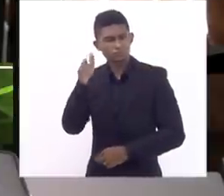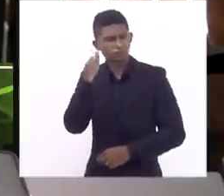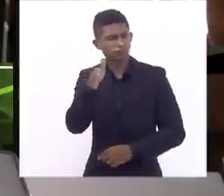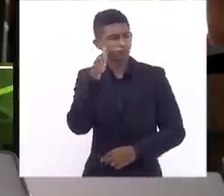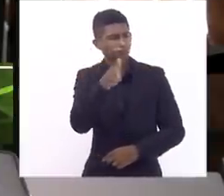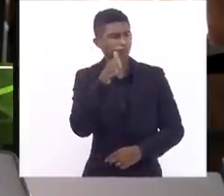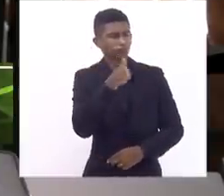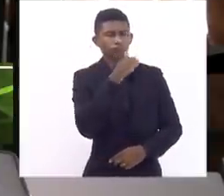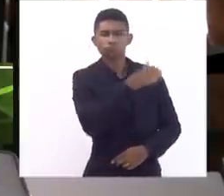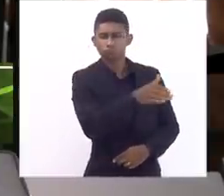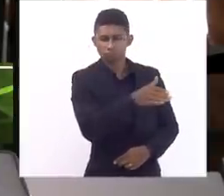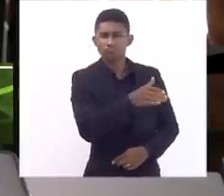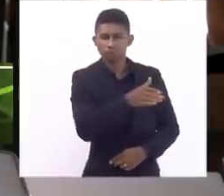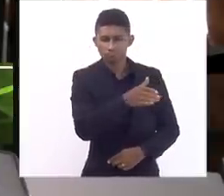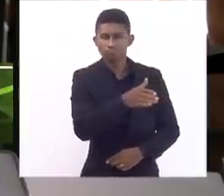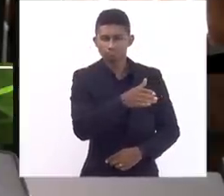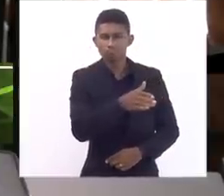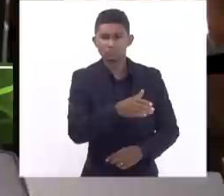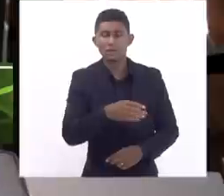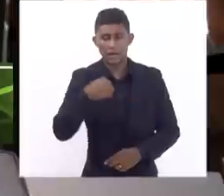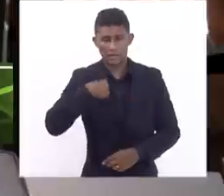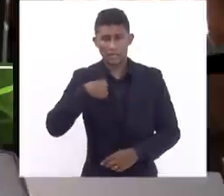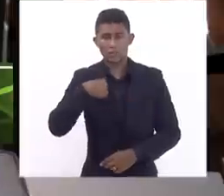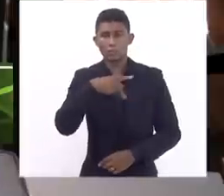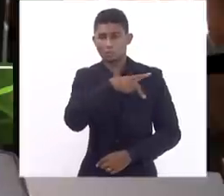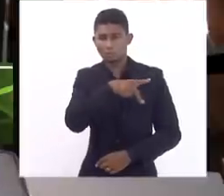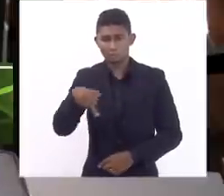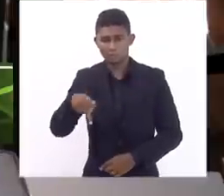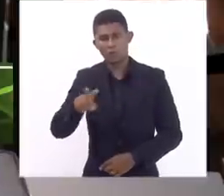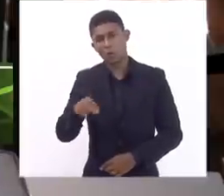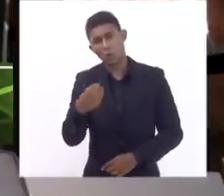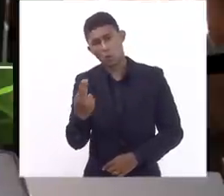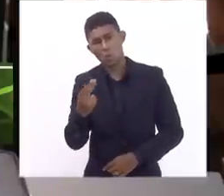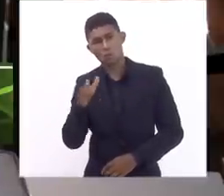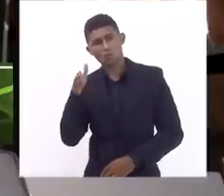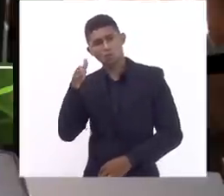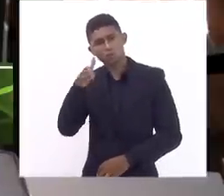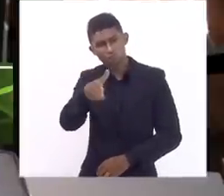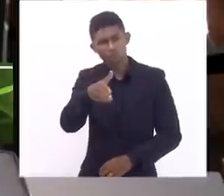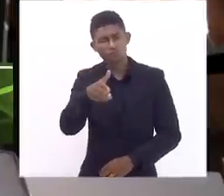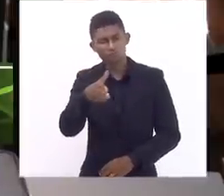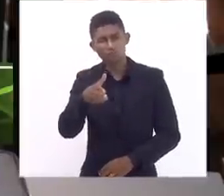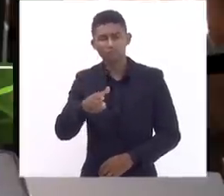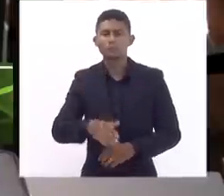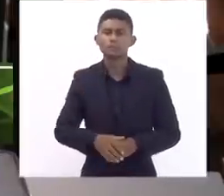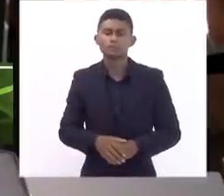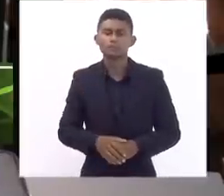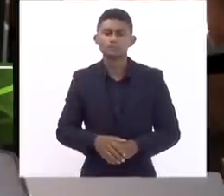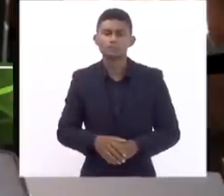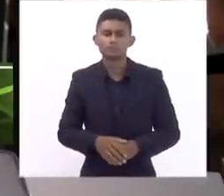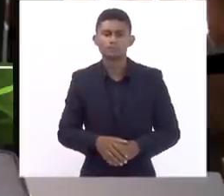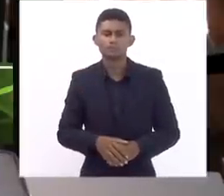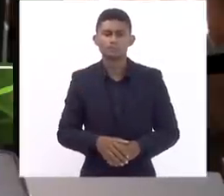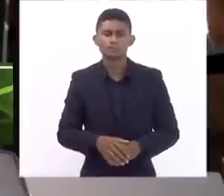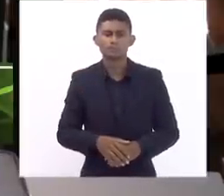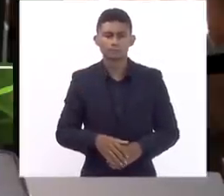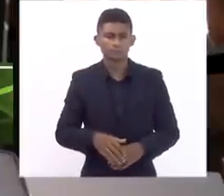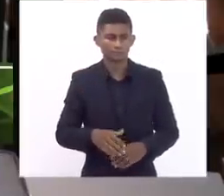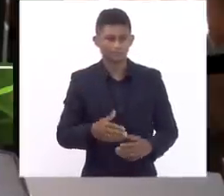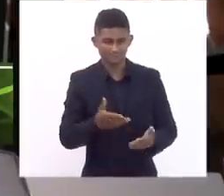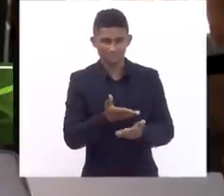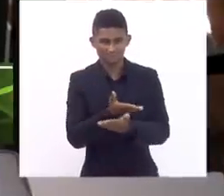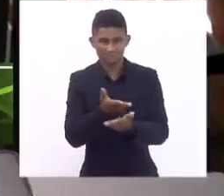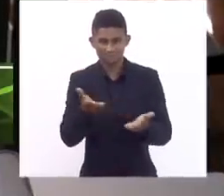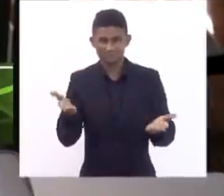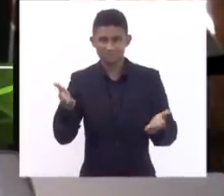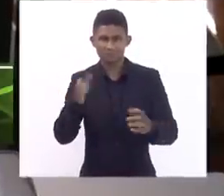de inquérito que eu estou presidindo ou participando, quando convidamos os quadros do Estado, do